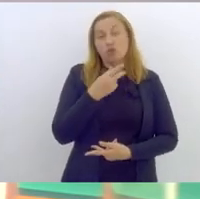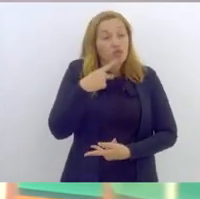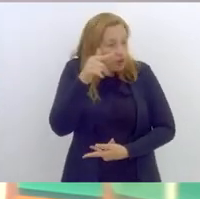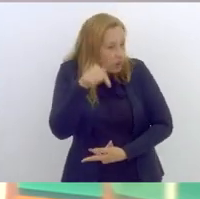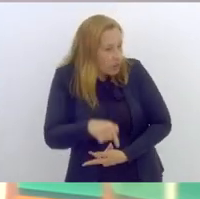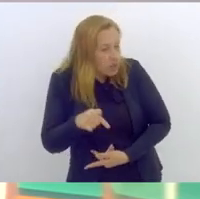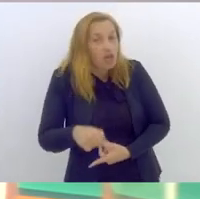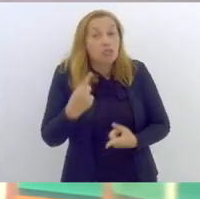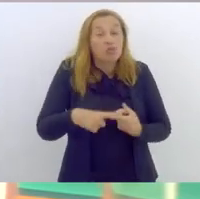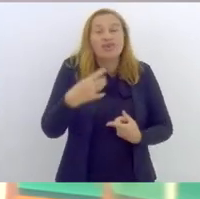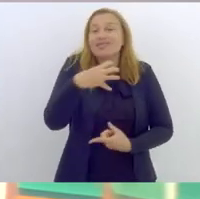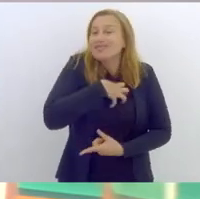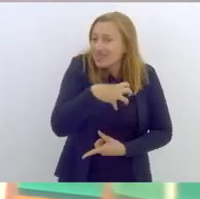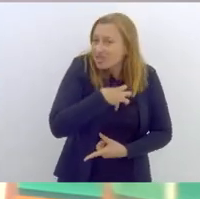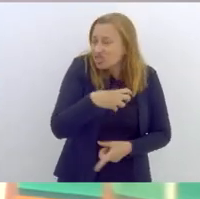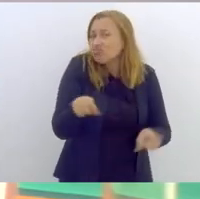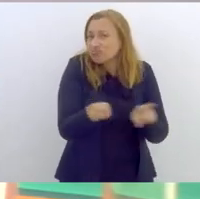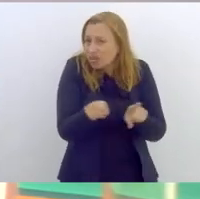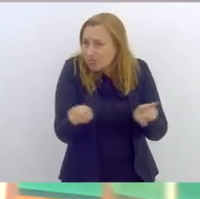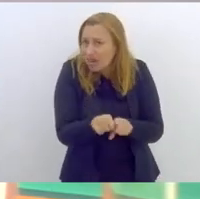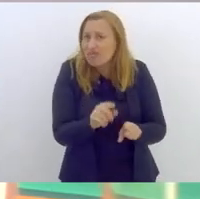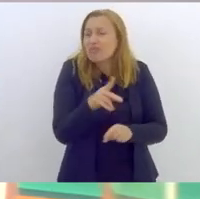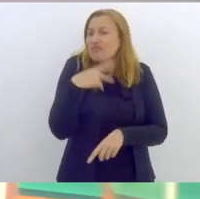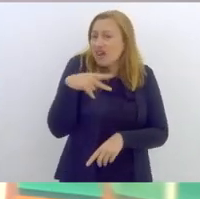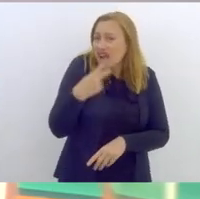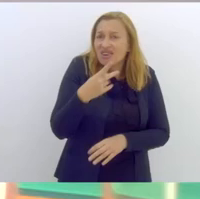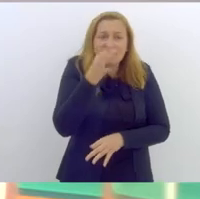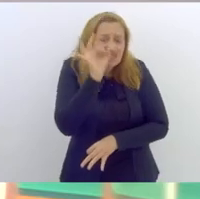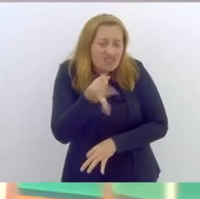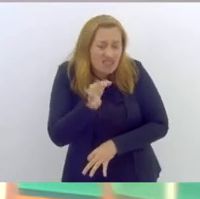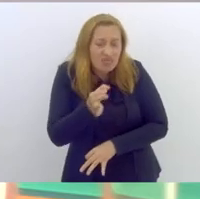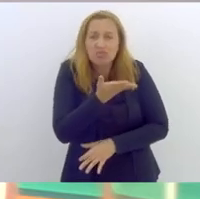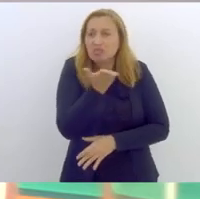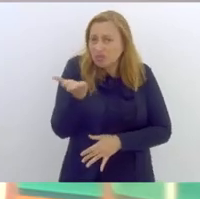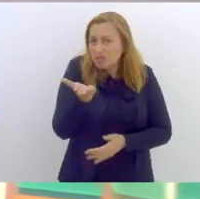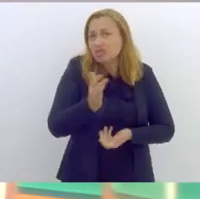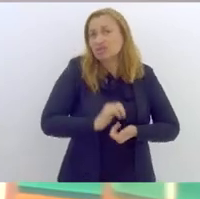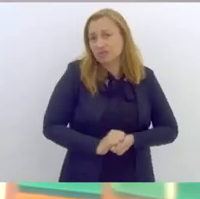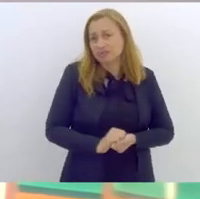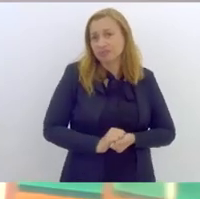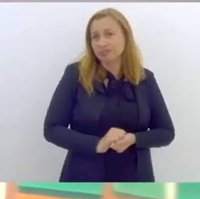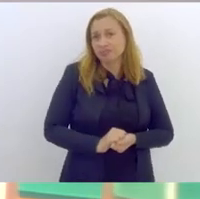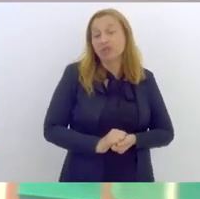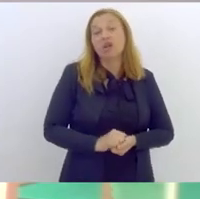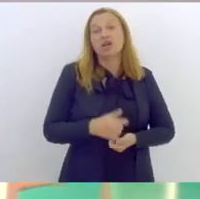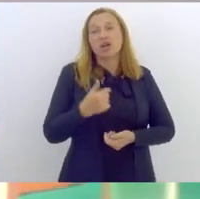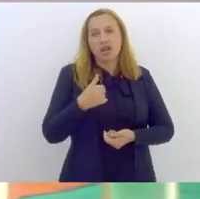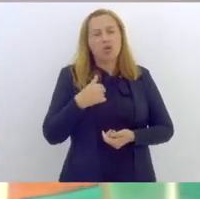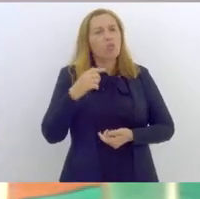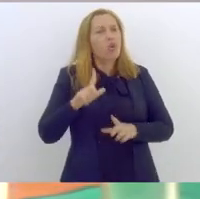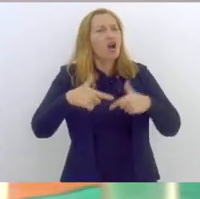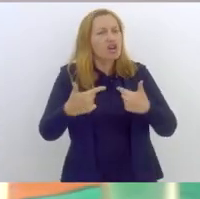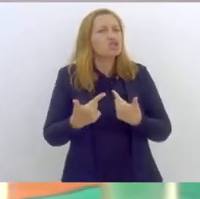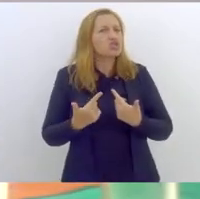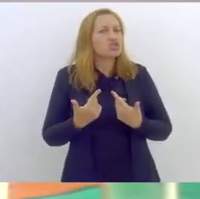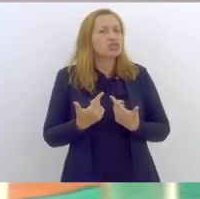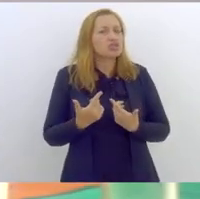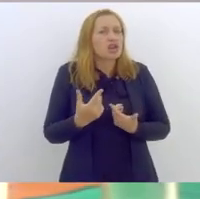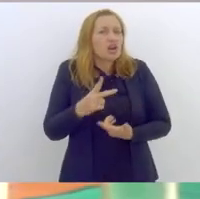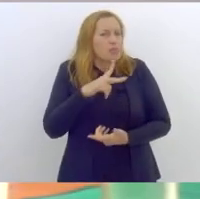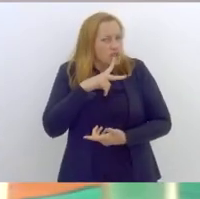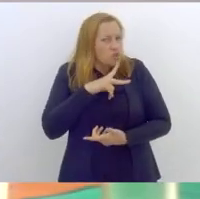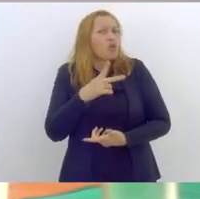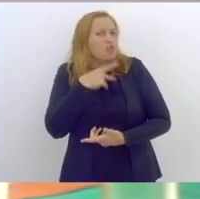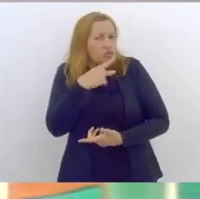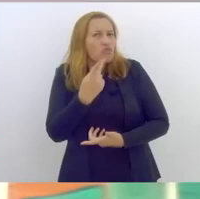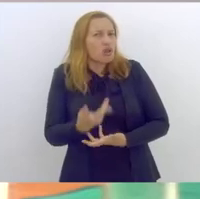para cá porque eu acho que faz sentido também falar abertamente para vocês eu pelo menos acho assim então é muito pessoal que